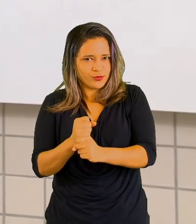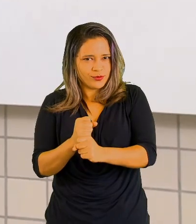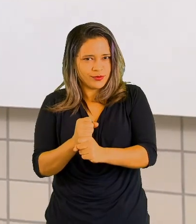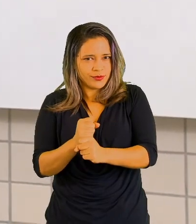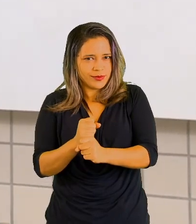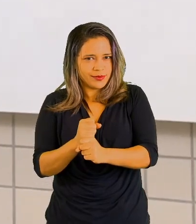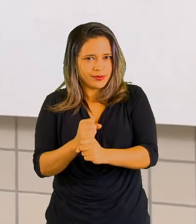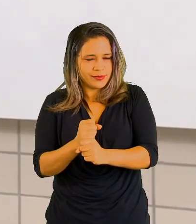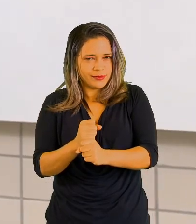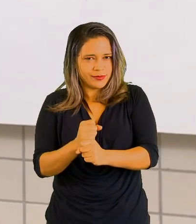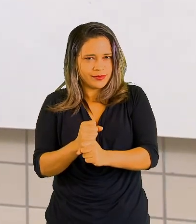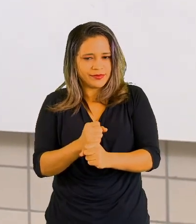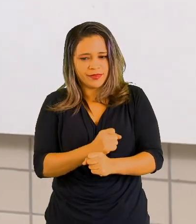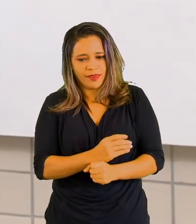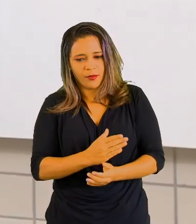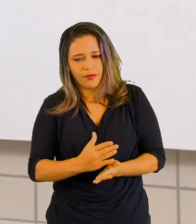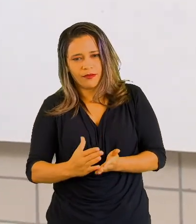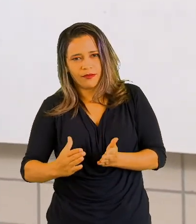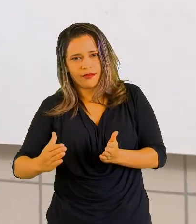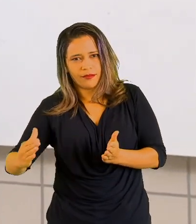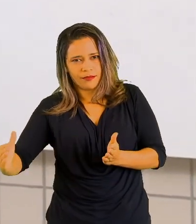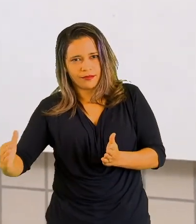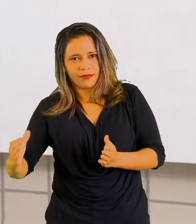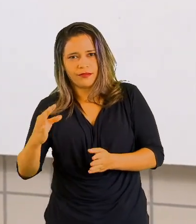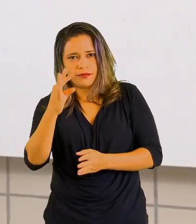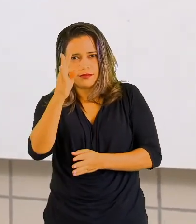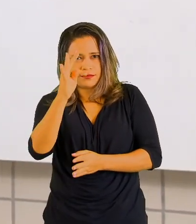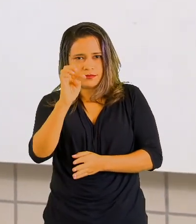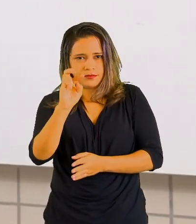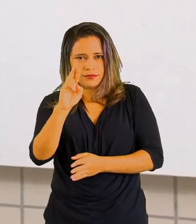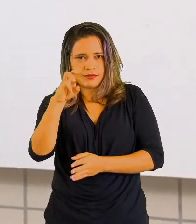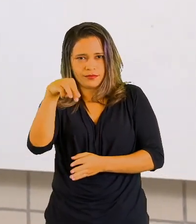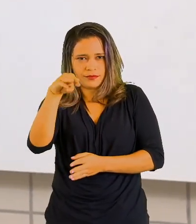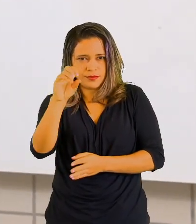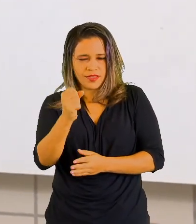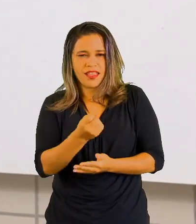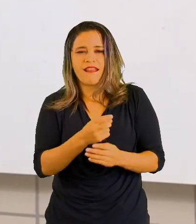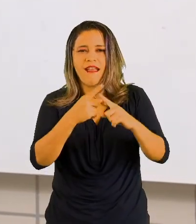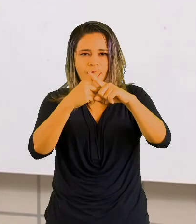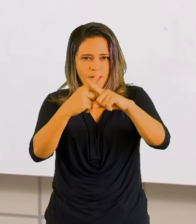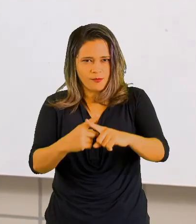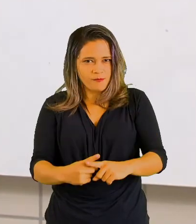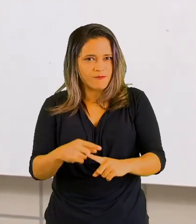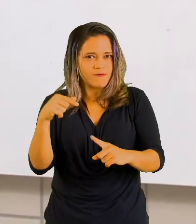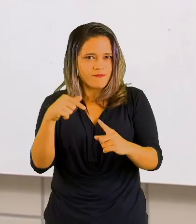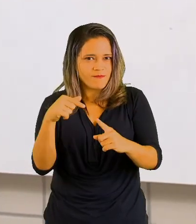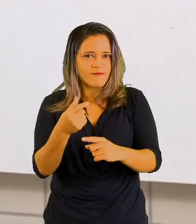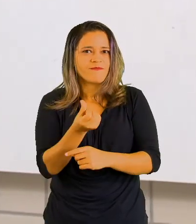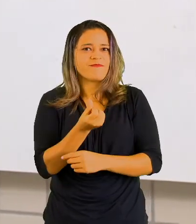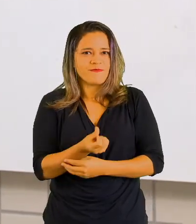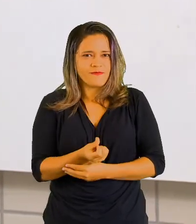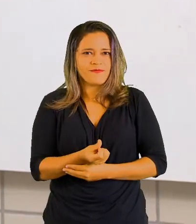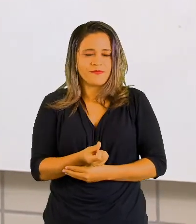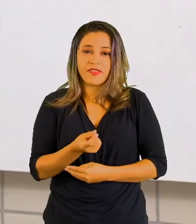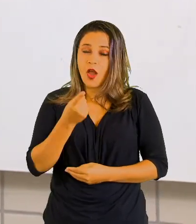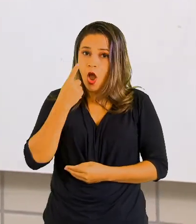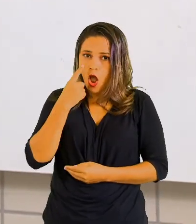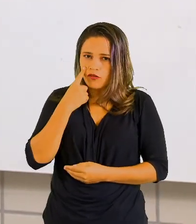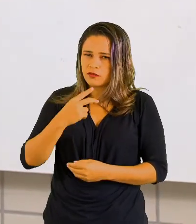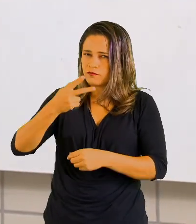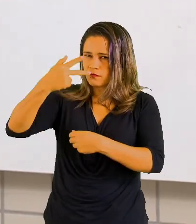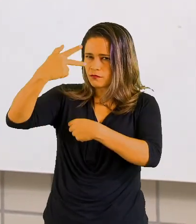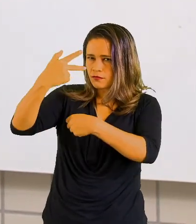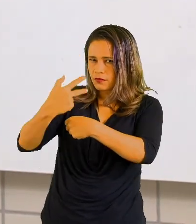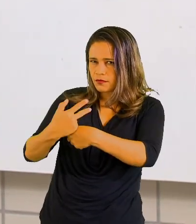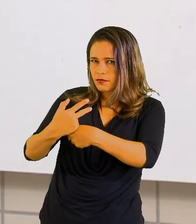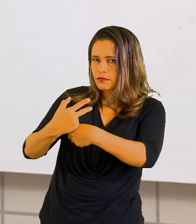uma quantidade de termos que é um múltiplo de 6. Presta atenção nisso. Agora, o que você vai fazer? Você vai gravar um vídeo de